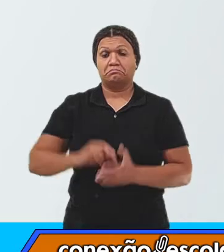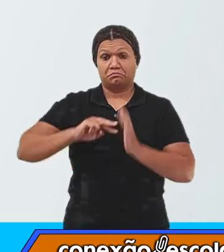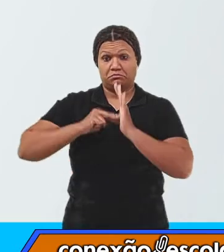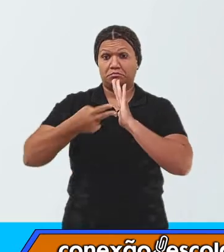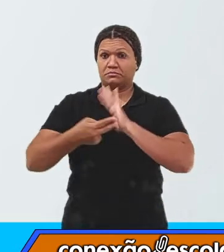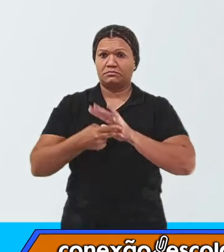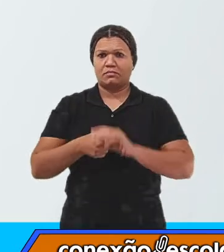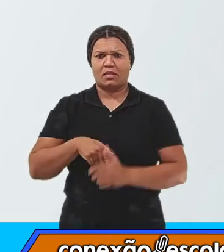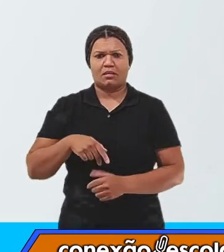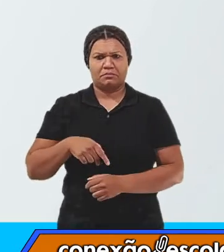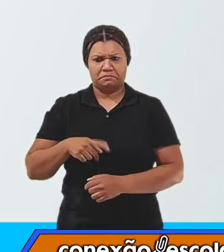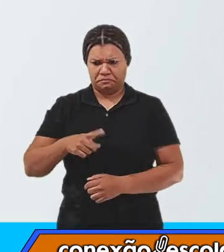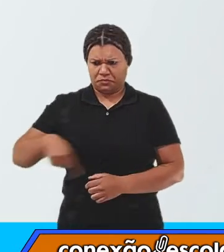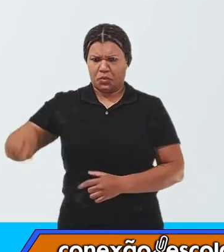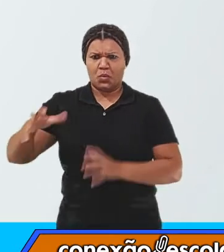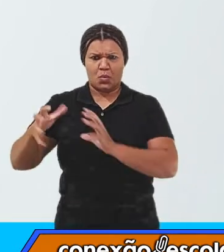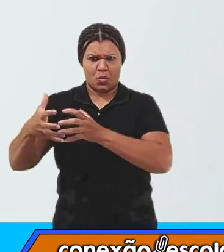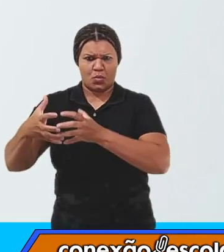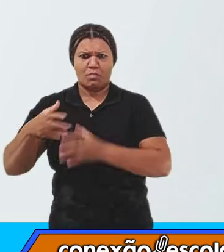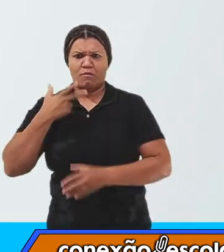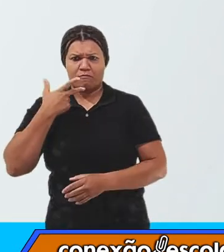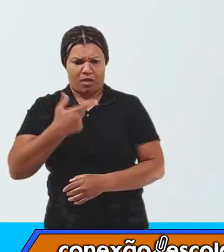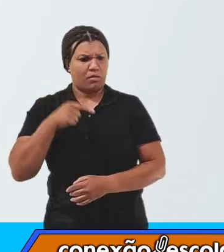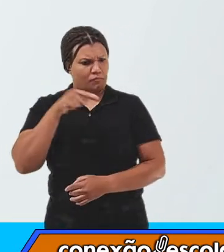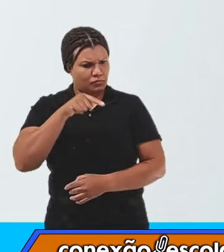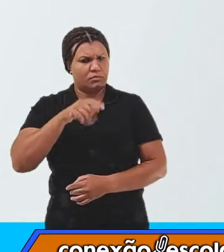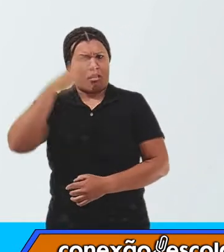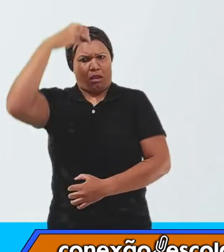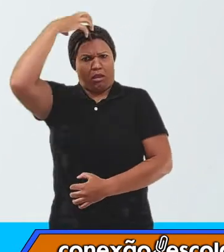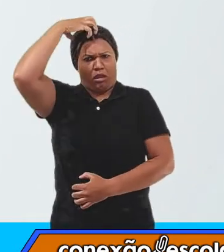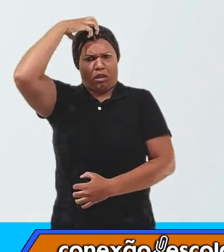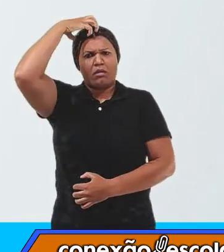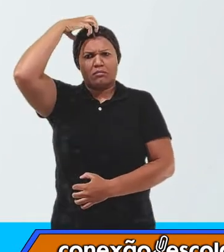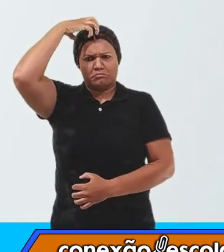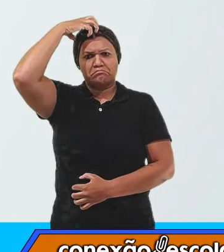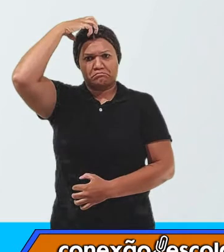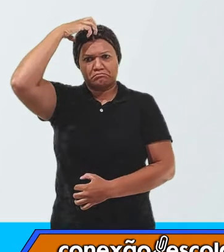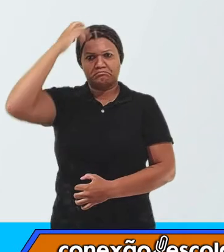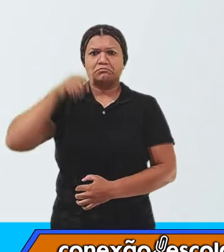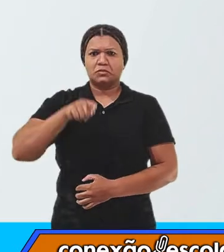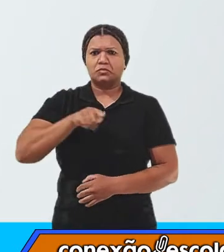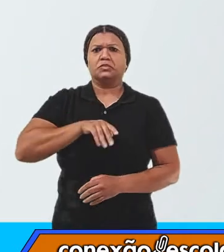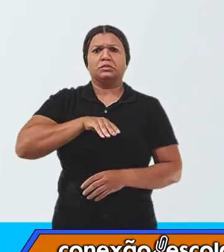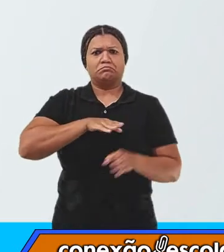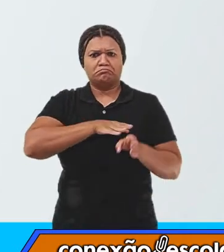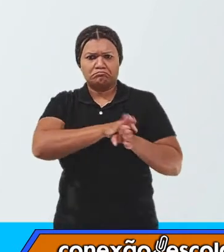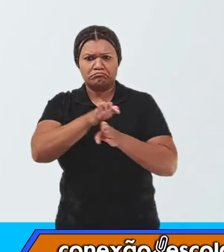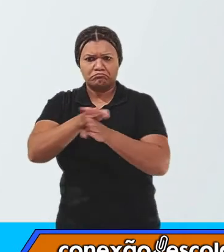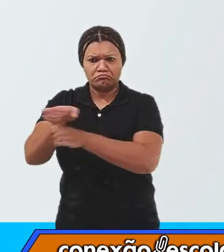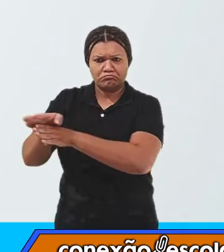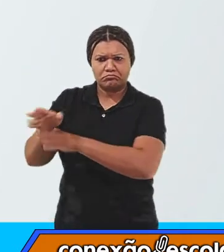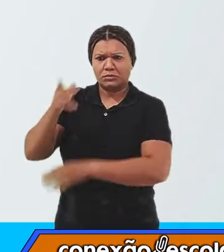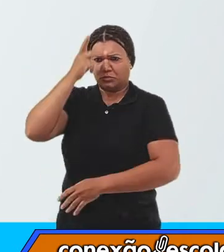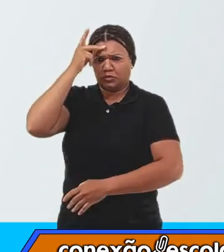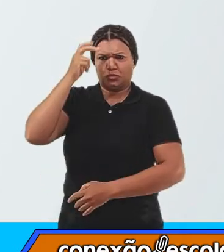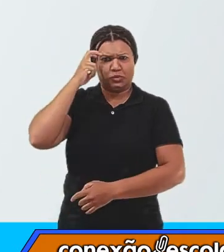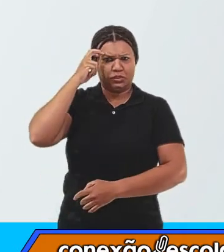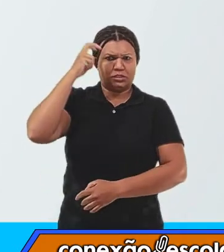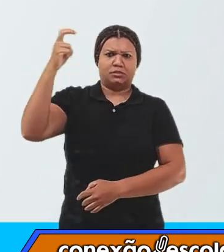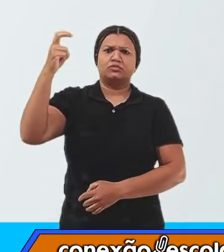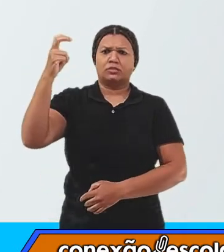significa. Eles dizem que você é um grande rei, que governa sujeitos cultos e